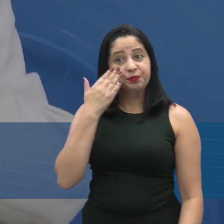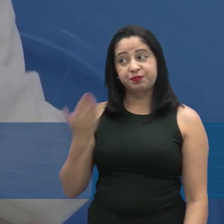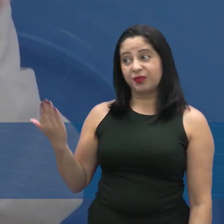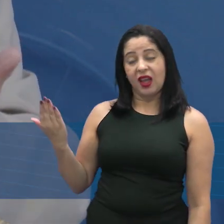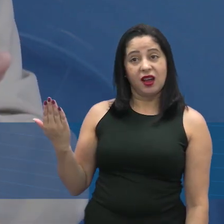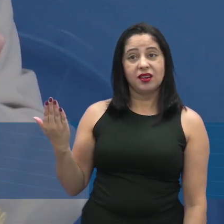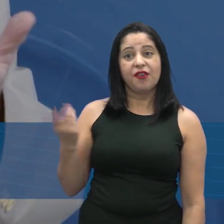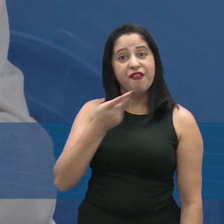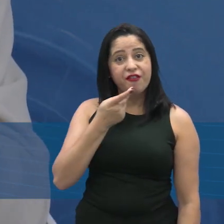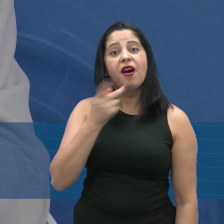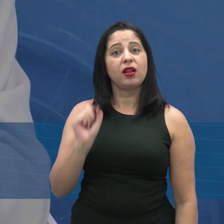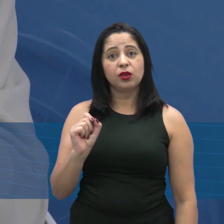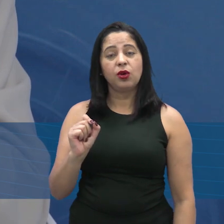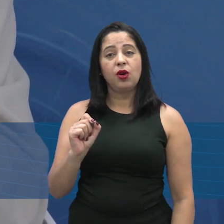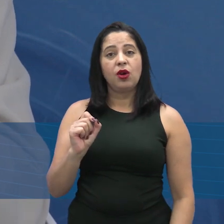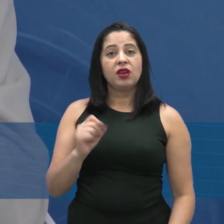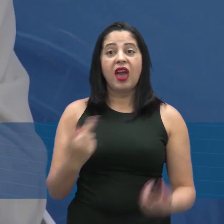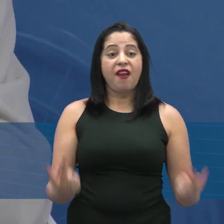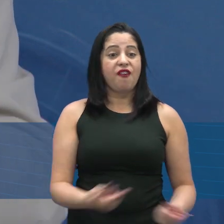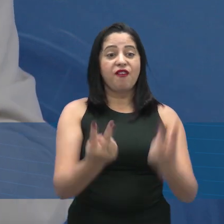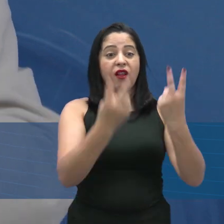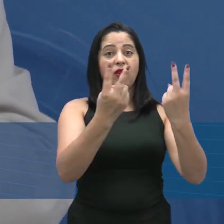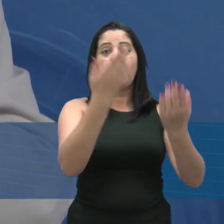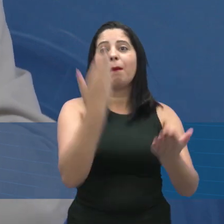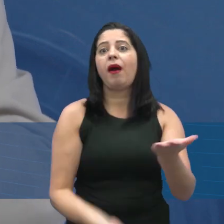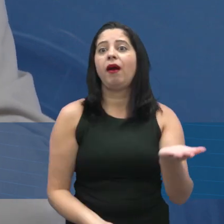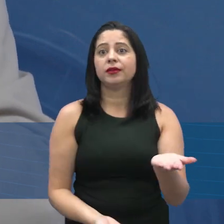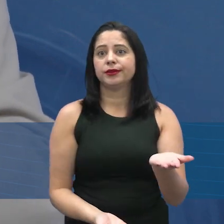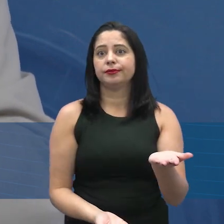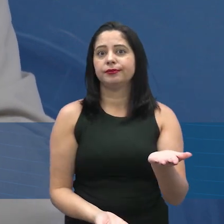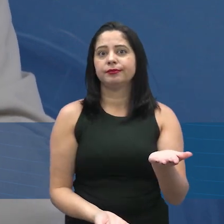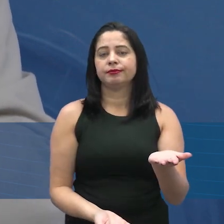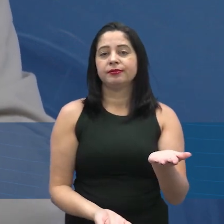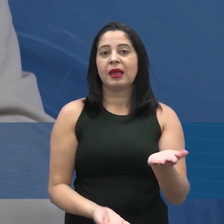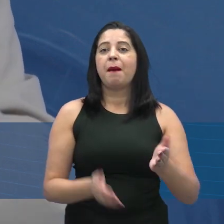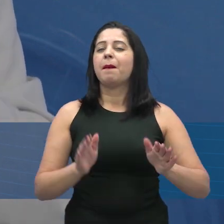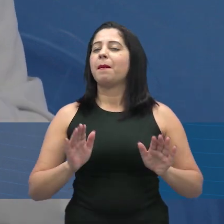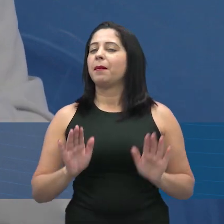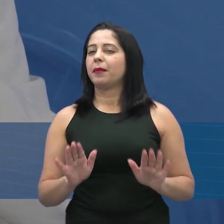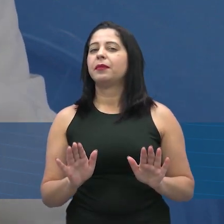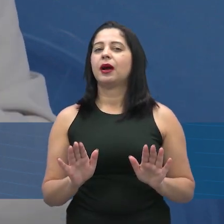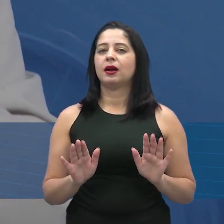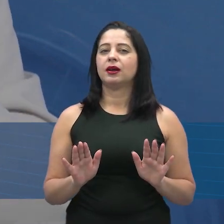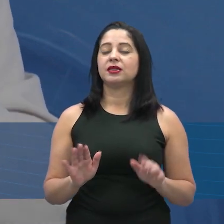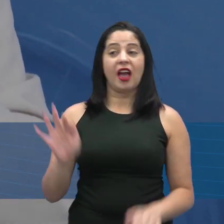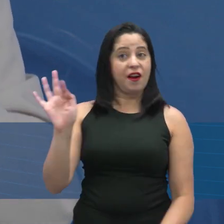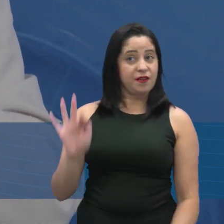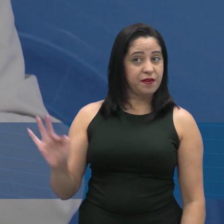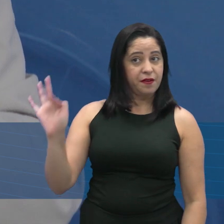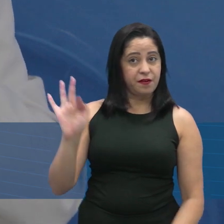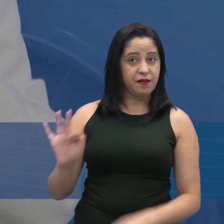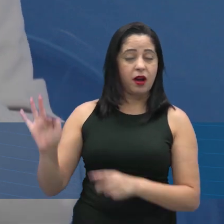citou, desvaloriza a própria dimensão da formação do cidadão. Mas, e a universidade,